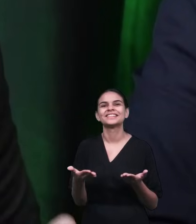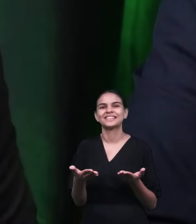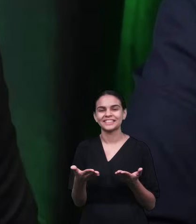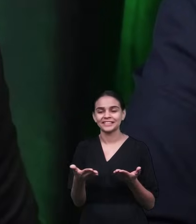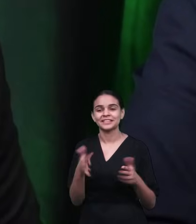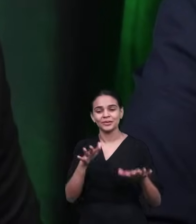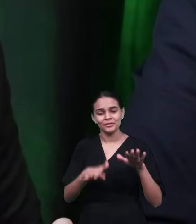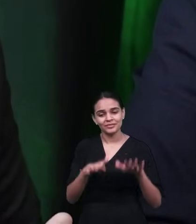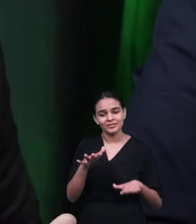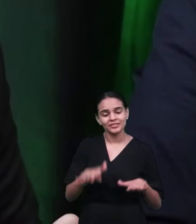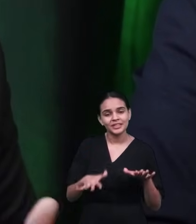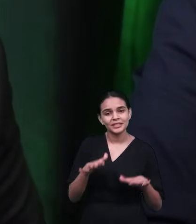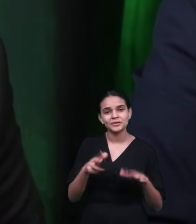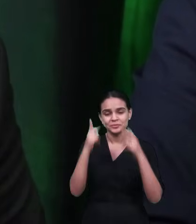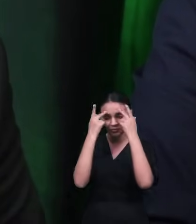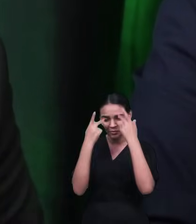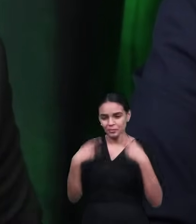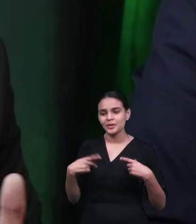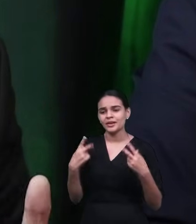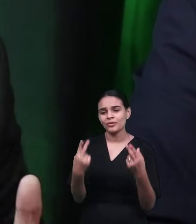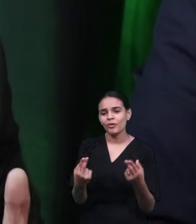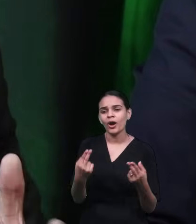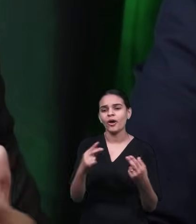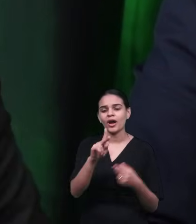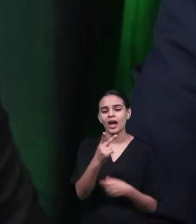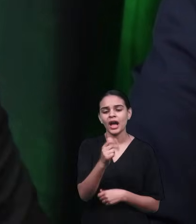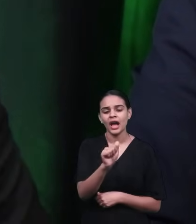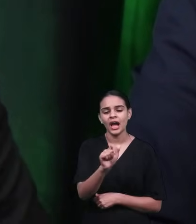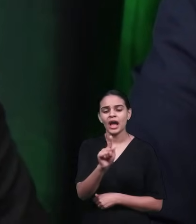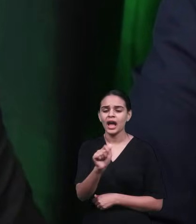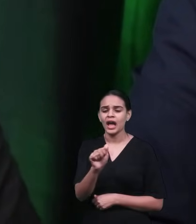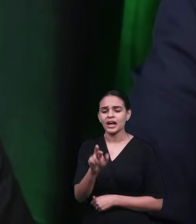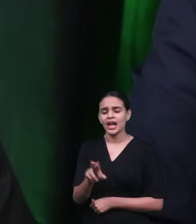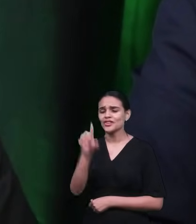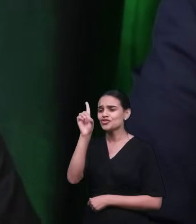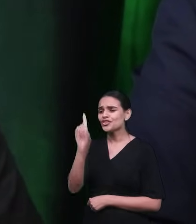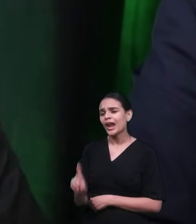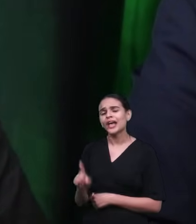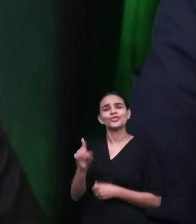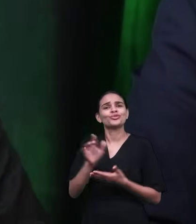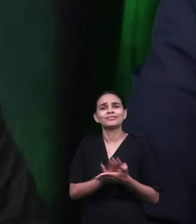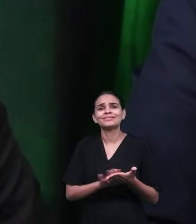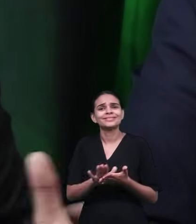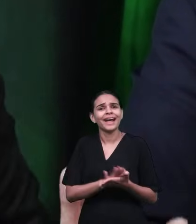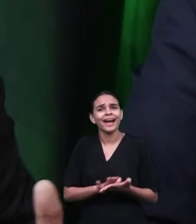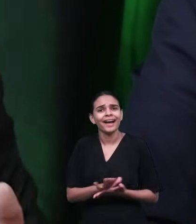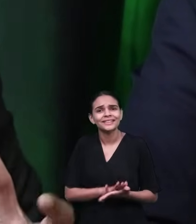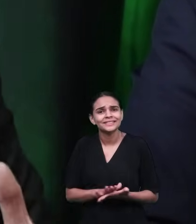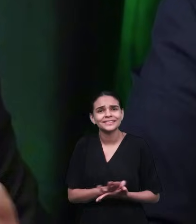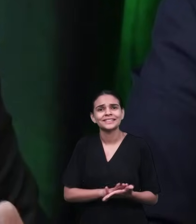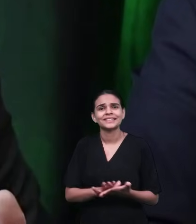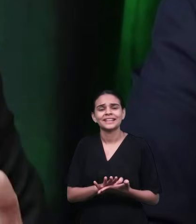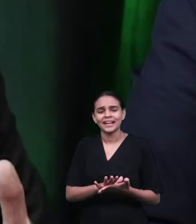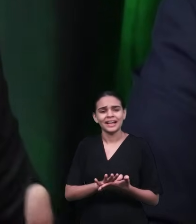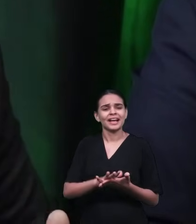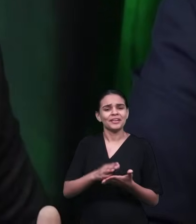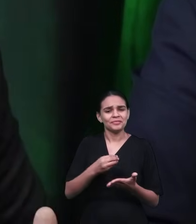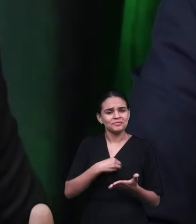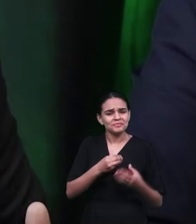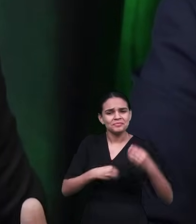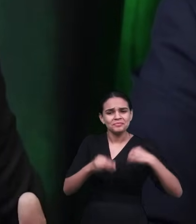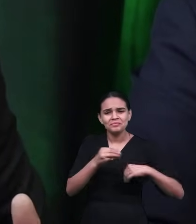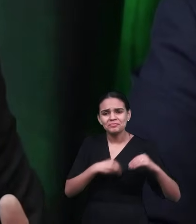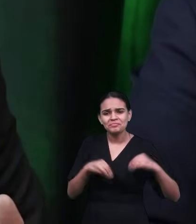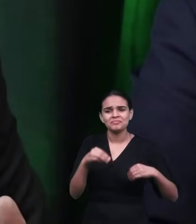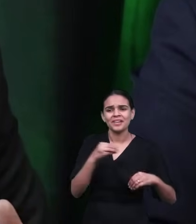a Agar. Não somos dignos de nada, tendo uma vida, às vezes até toda errada, fazendo as coisas erradas, como Agar